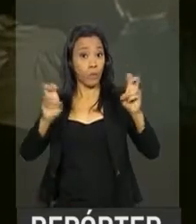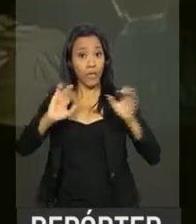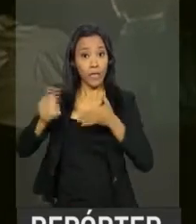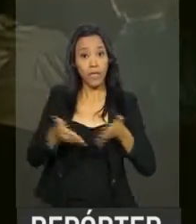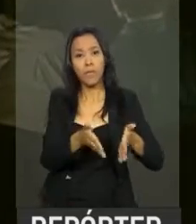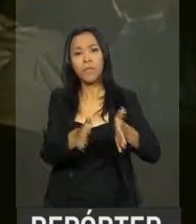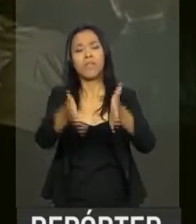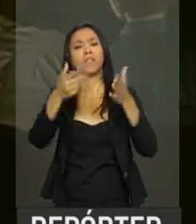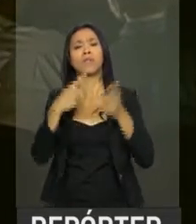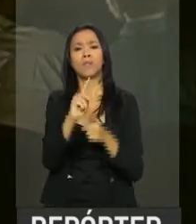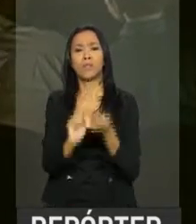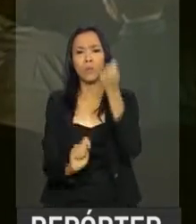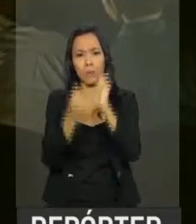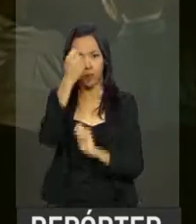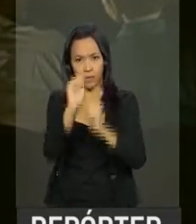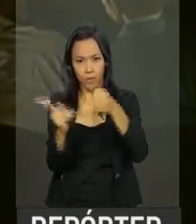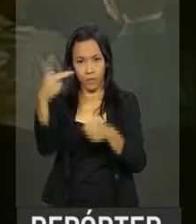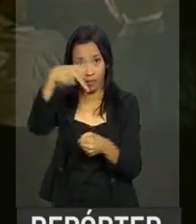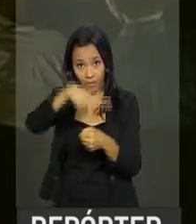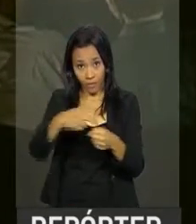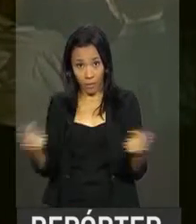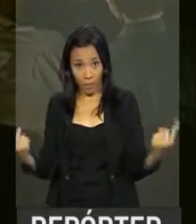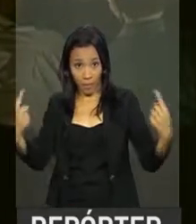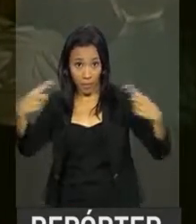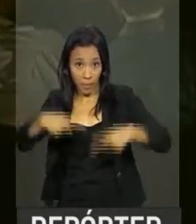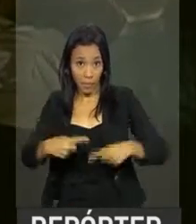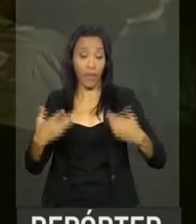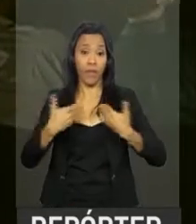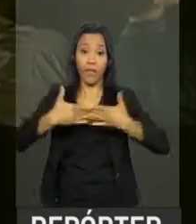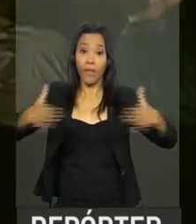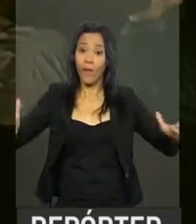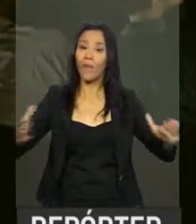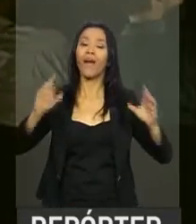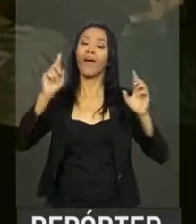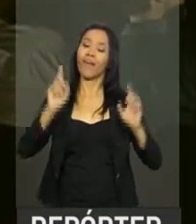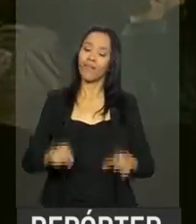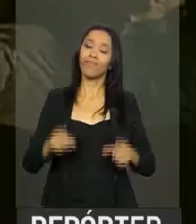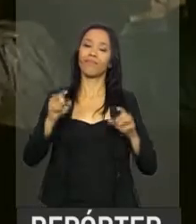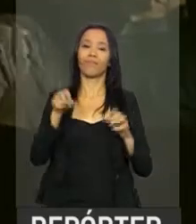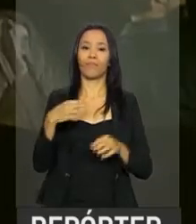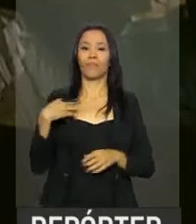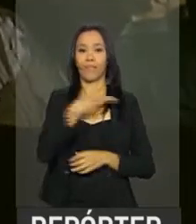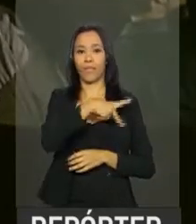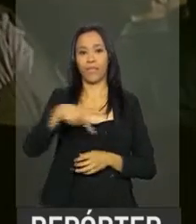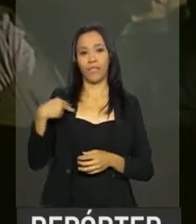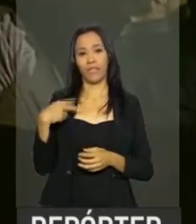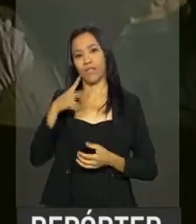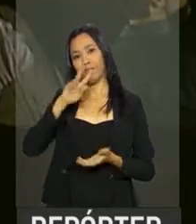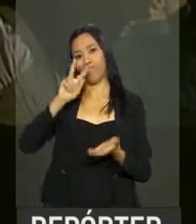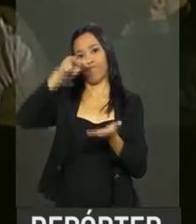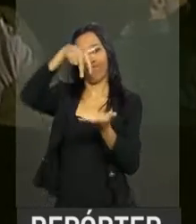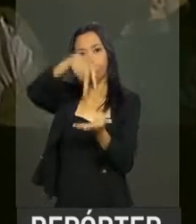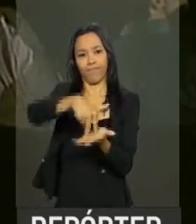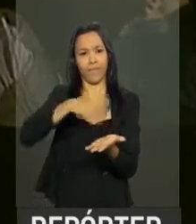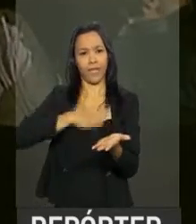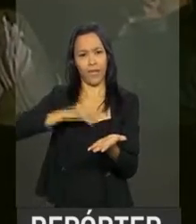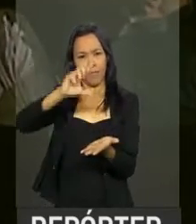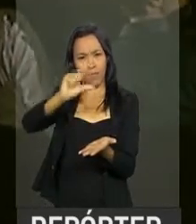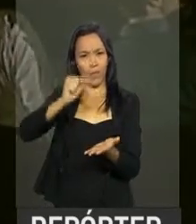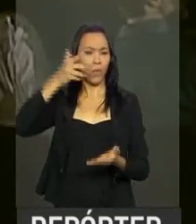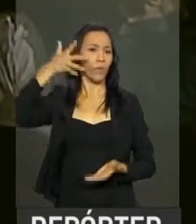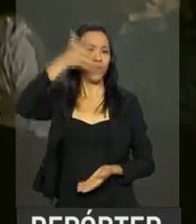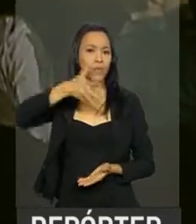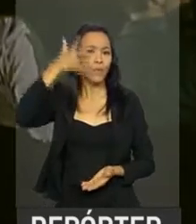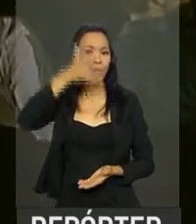de Petróleo Competitiva. E para inaugurar os trabalhos, o presidente Michel Temer discursa logo mais